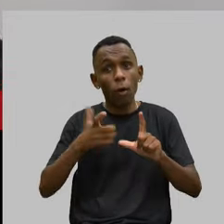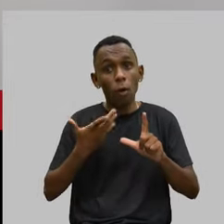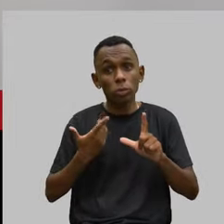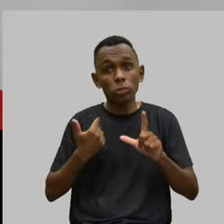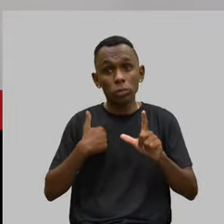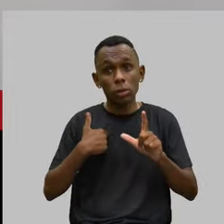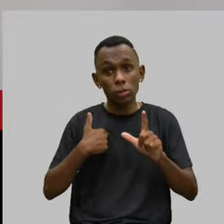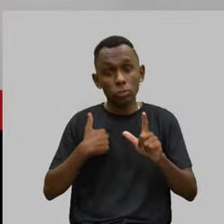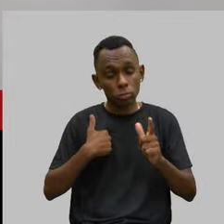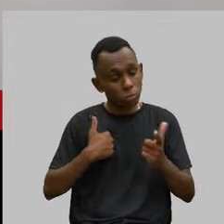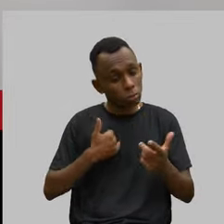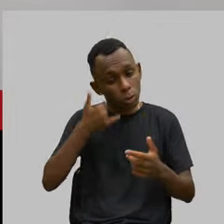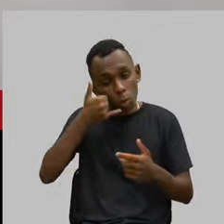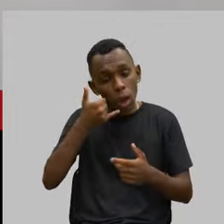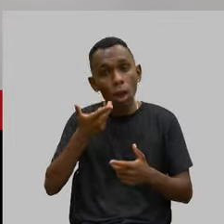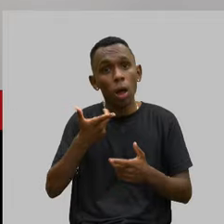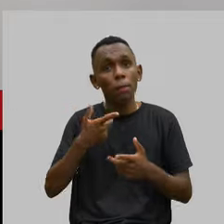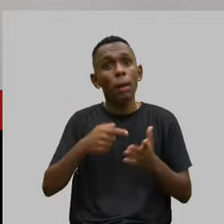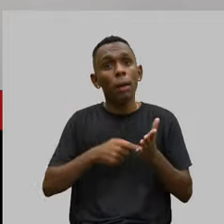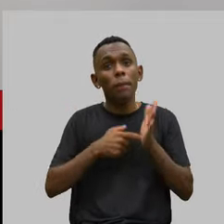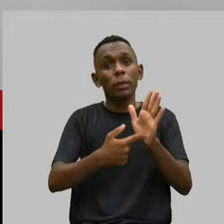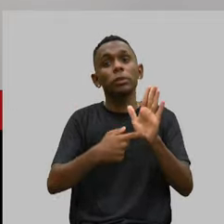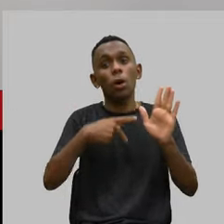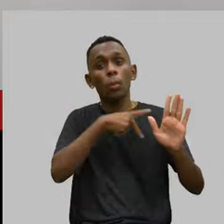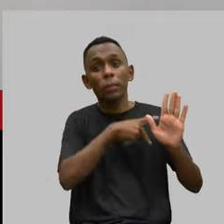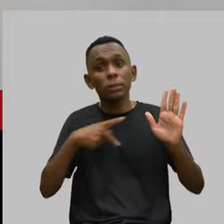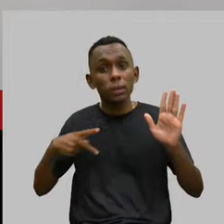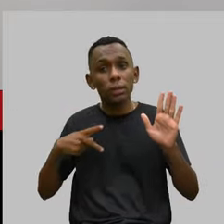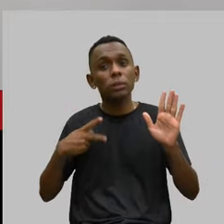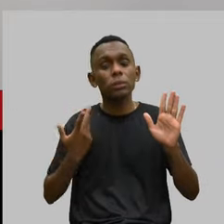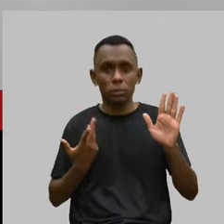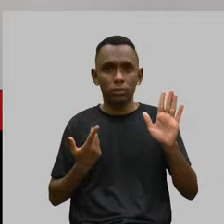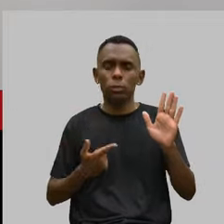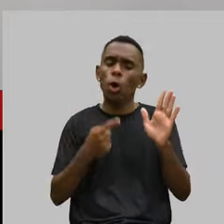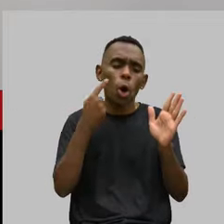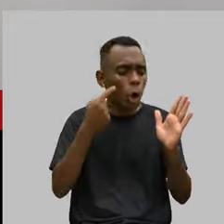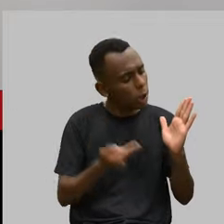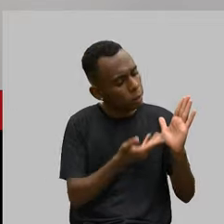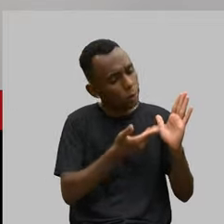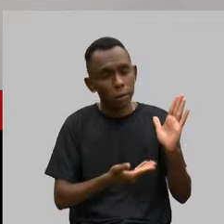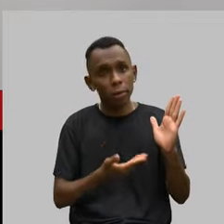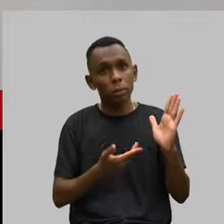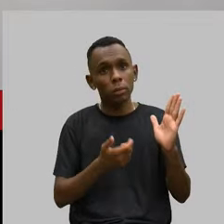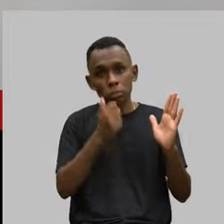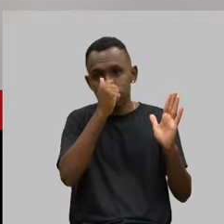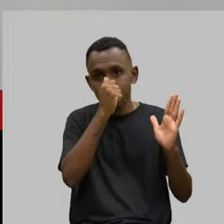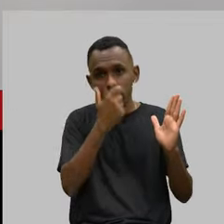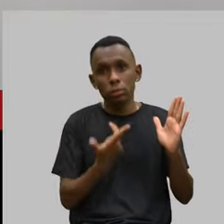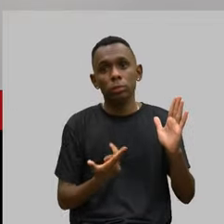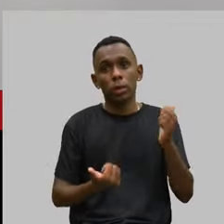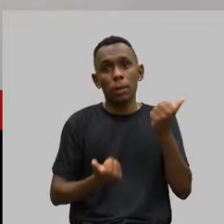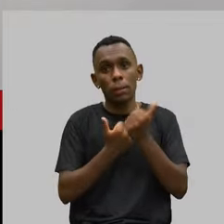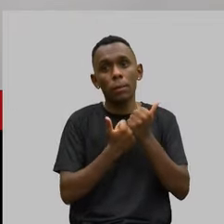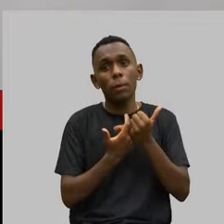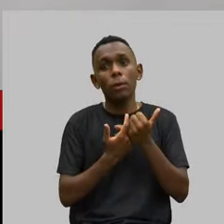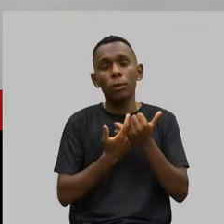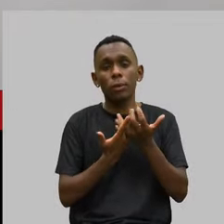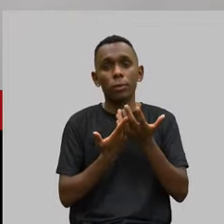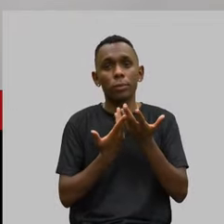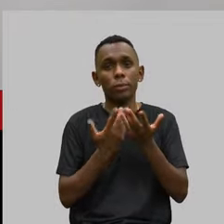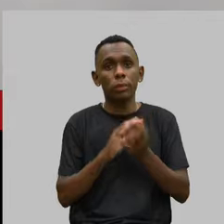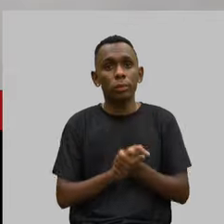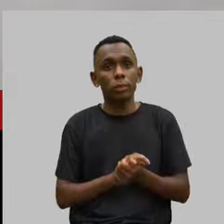questão de registrar Para quê Para apresentar o presidente falar aqui Presidente não tinha e uma vedação aqui enorme